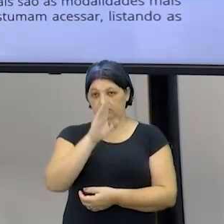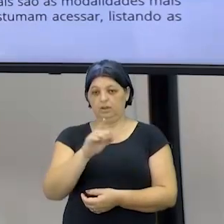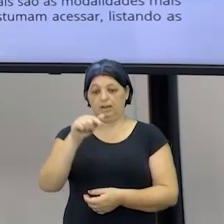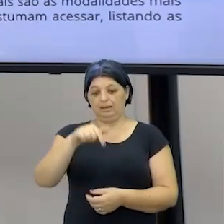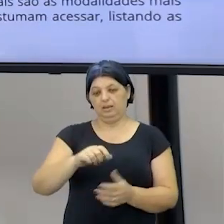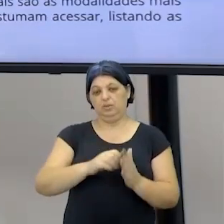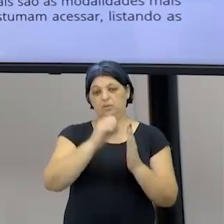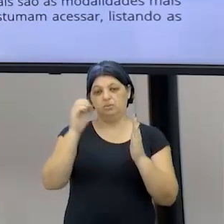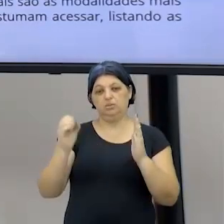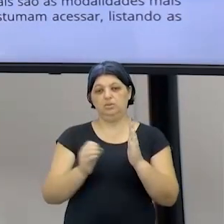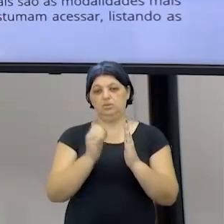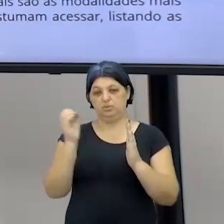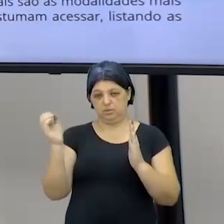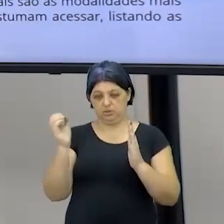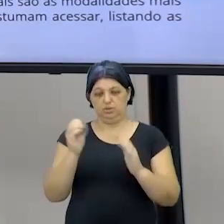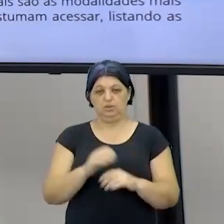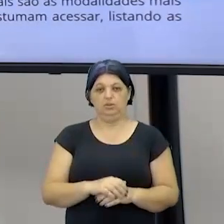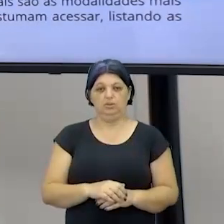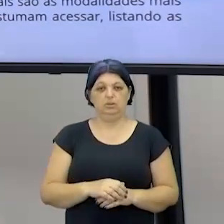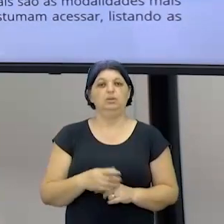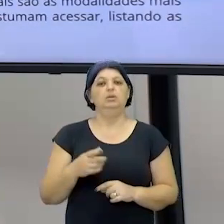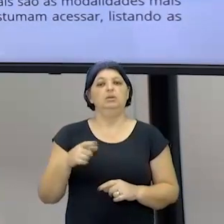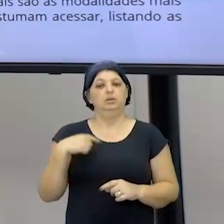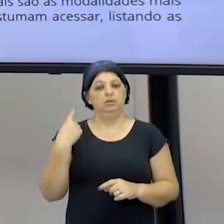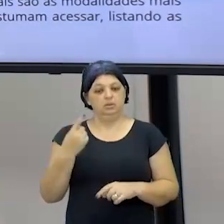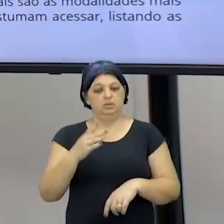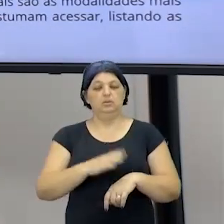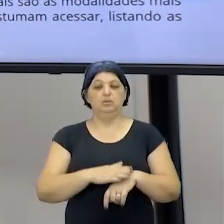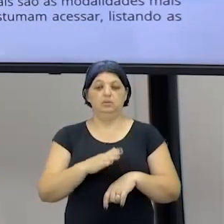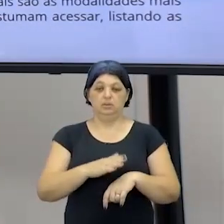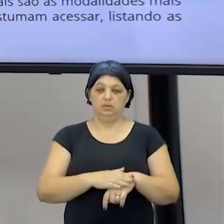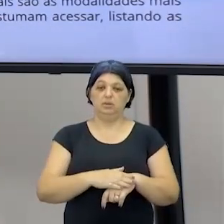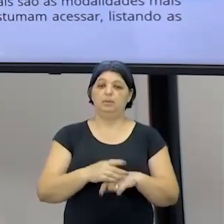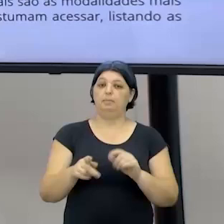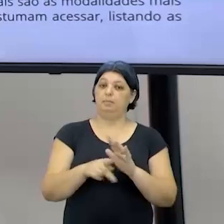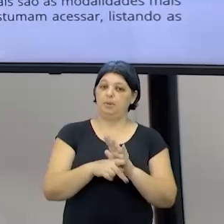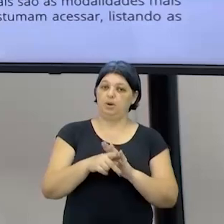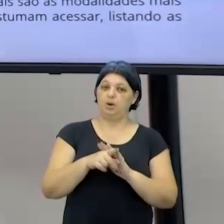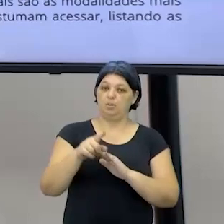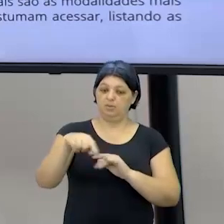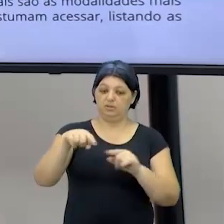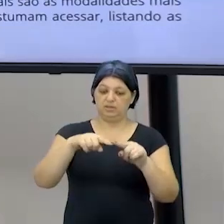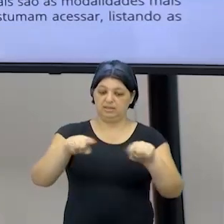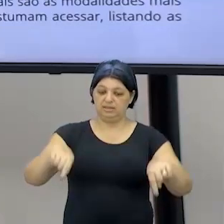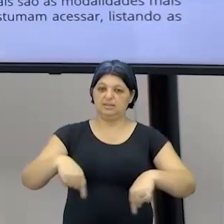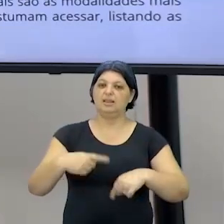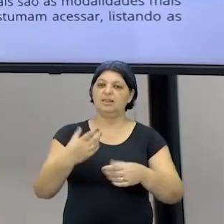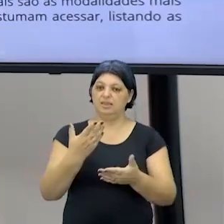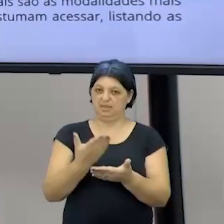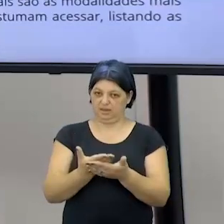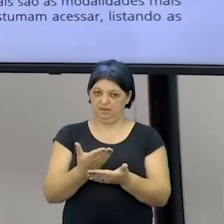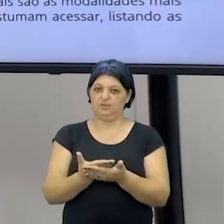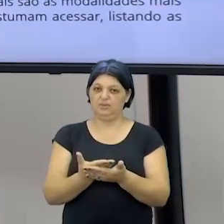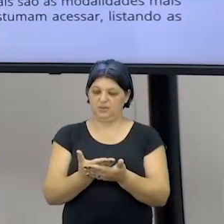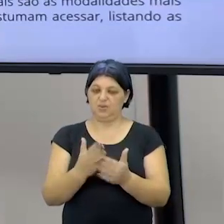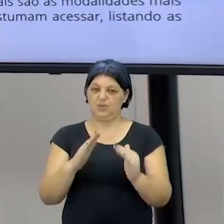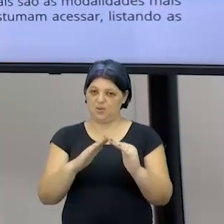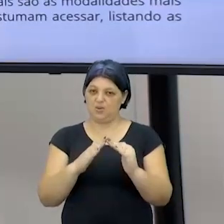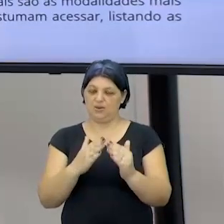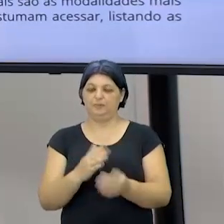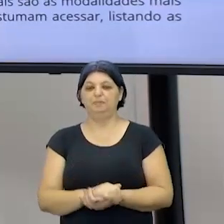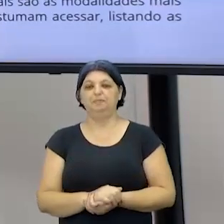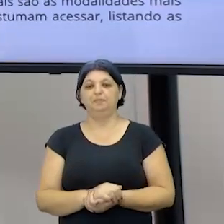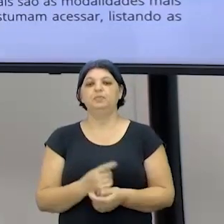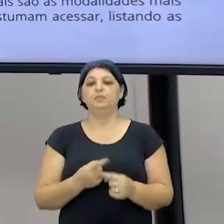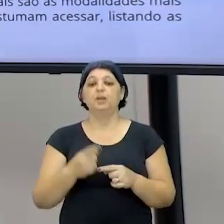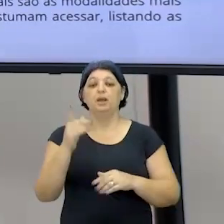de Mídia, vocês vão executá-las aí, tá certo? E hoje a gente já começa a pensar